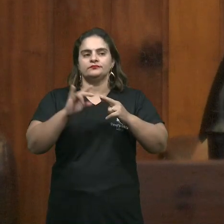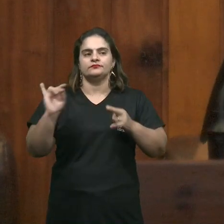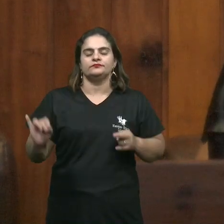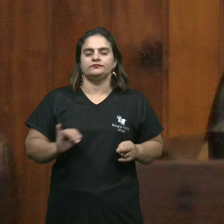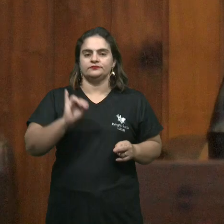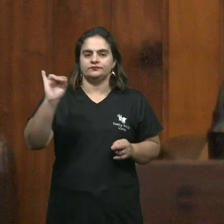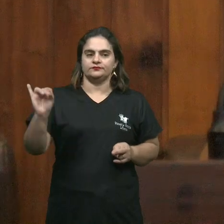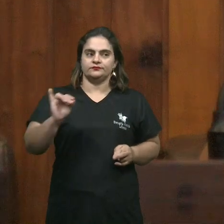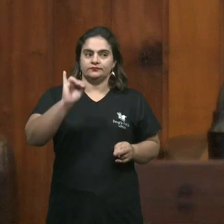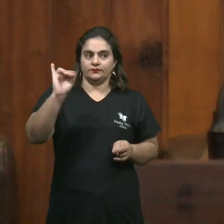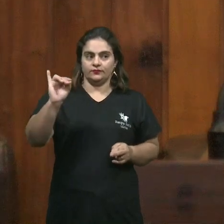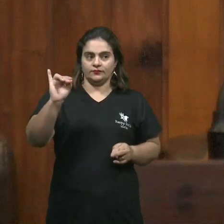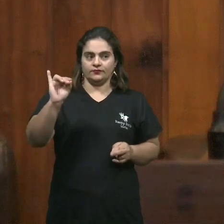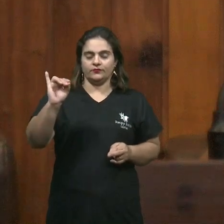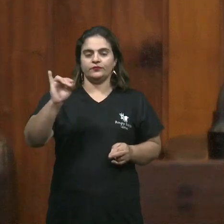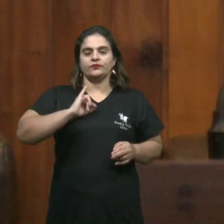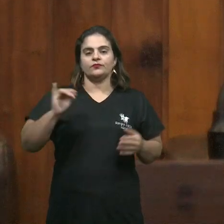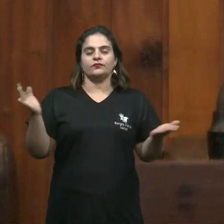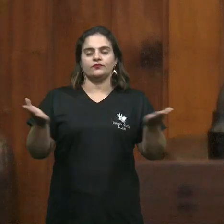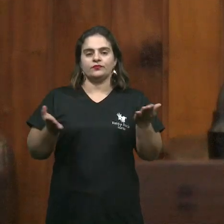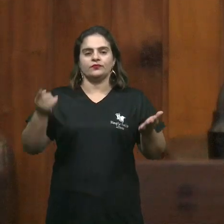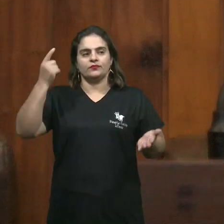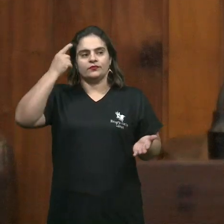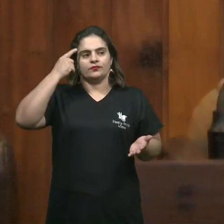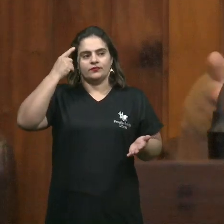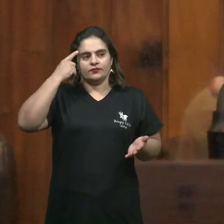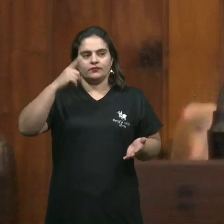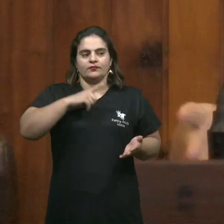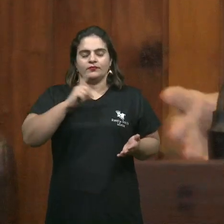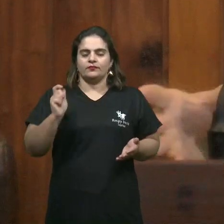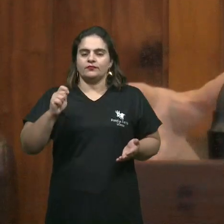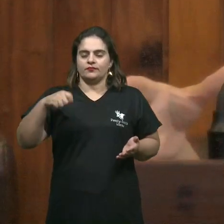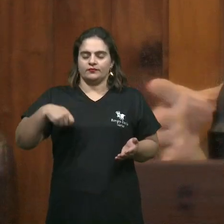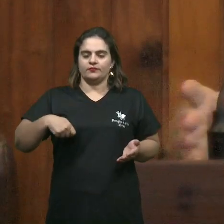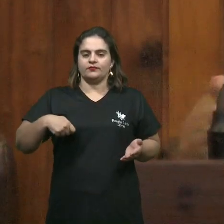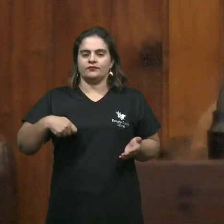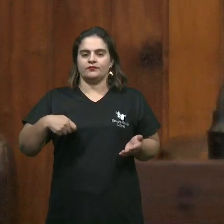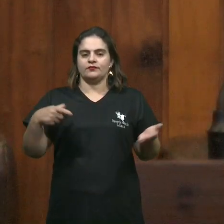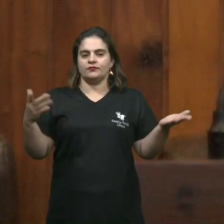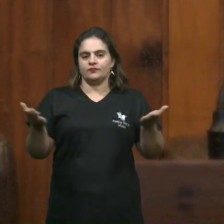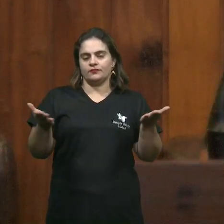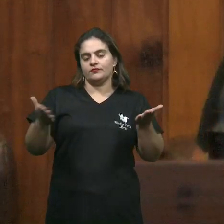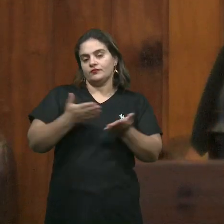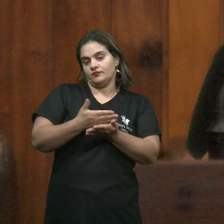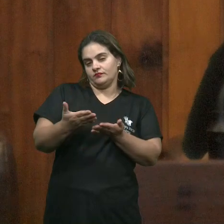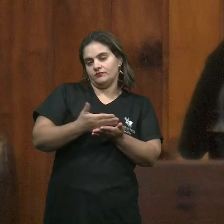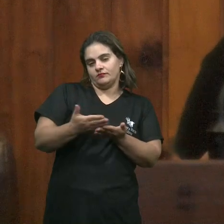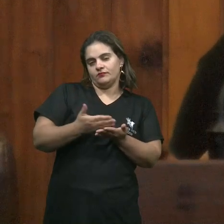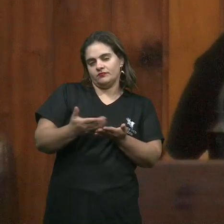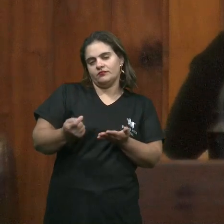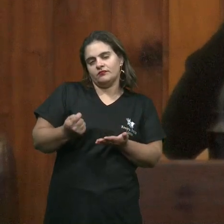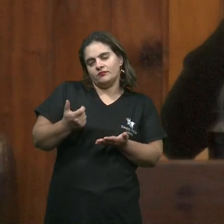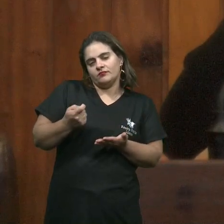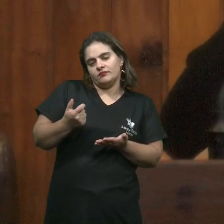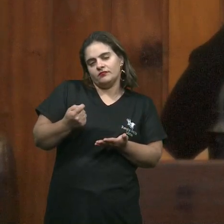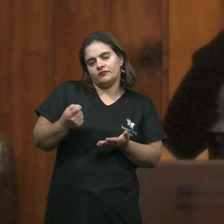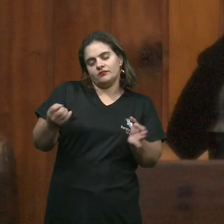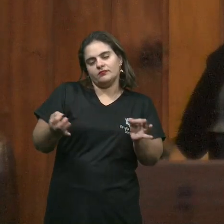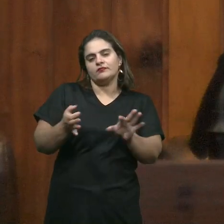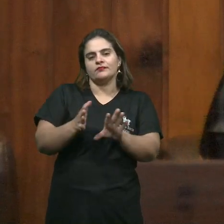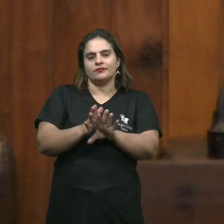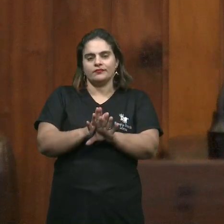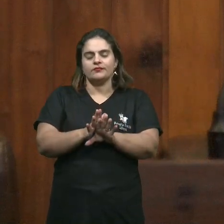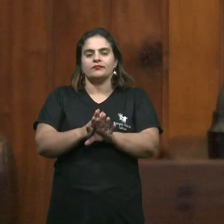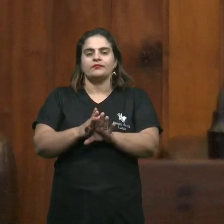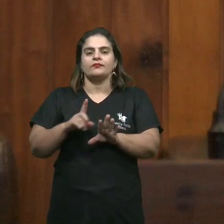Tenho certeza que, nesse curto espaço de tempo, pouca coisa dará tempo de ser feita, mas chamo a atenção e o vereador